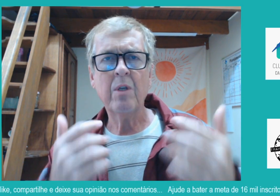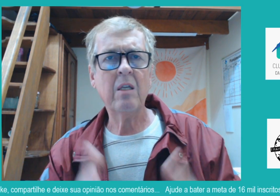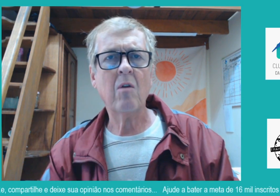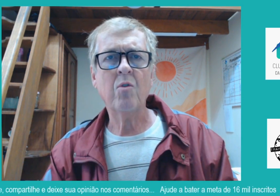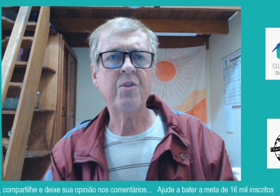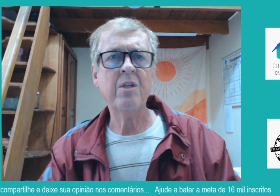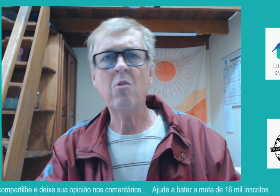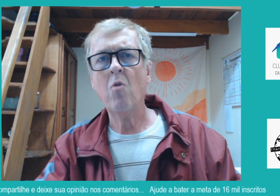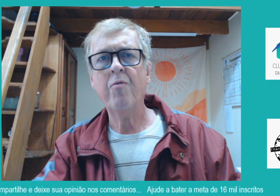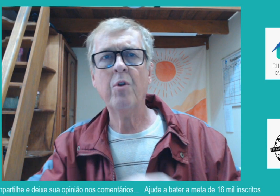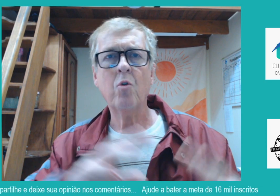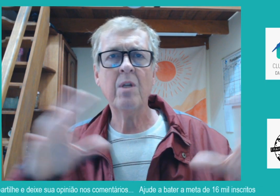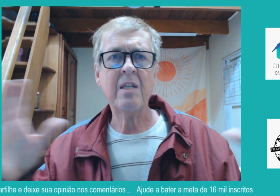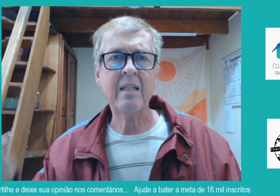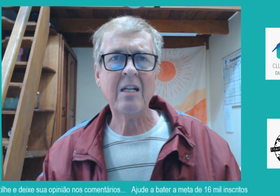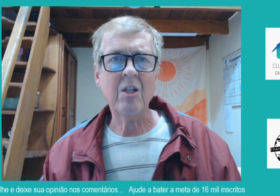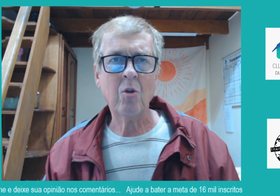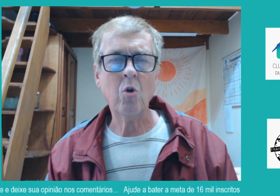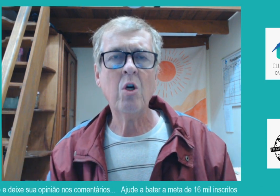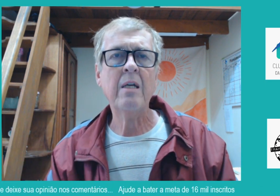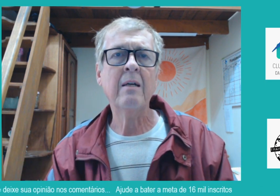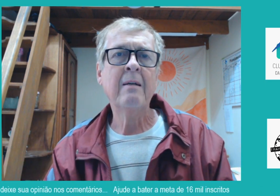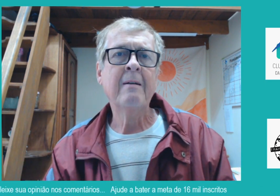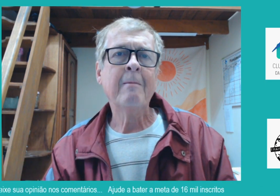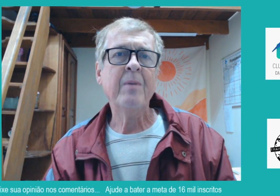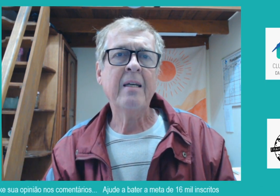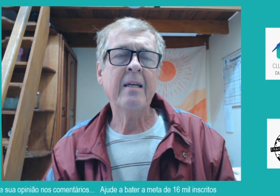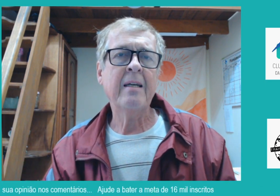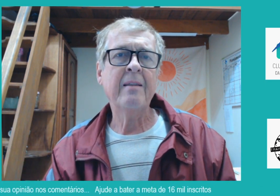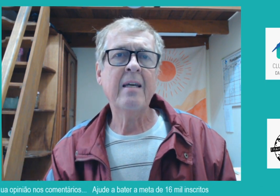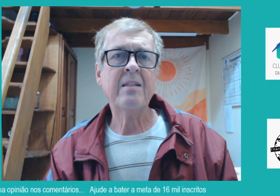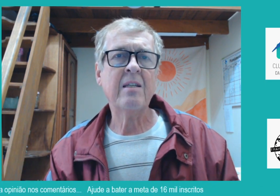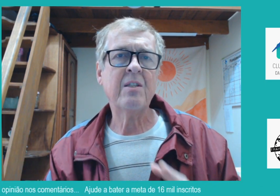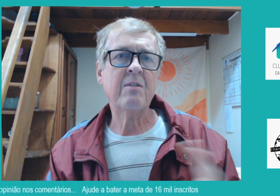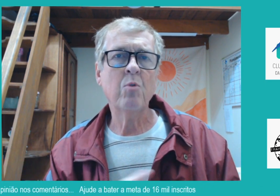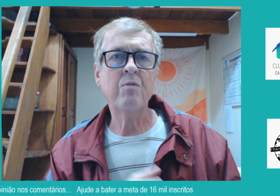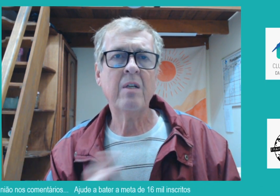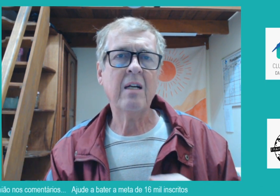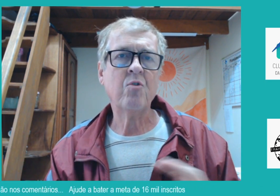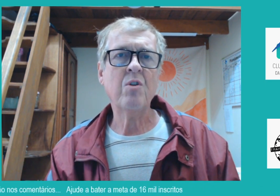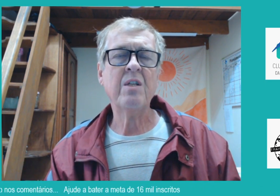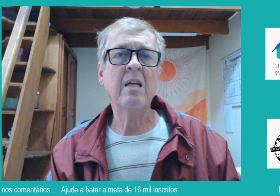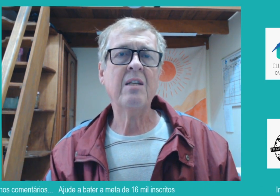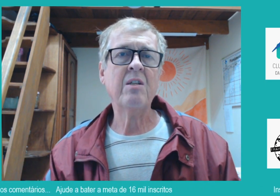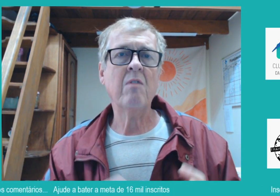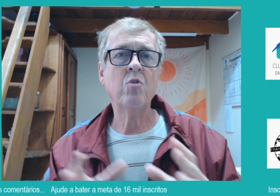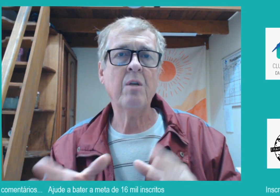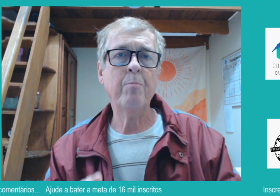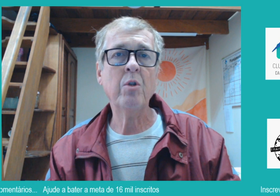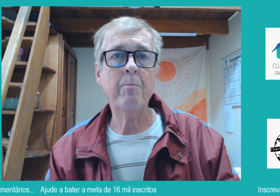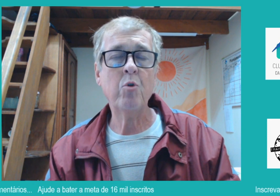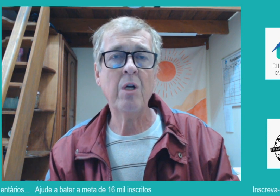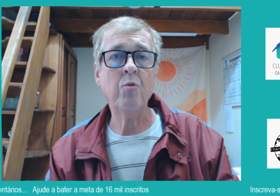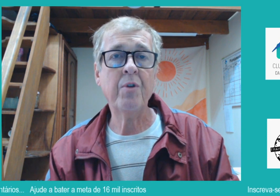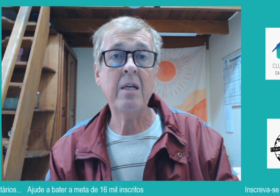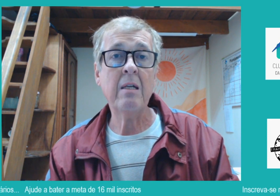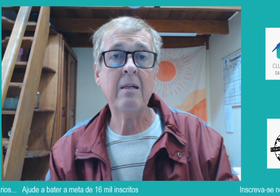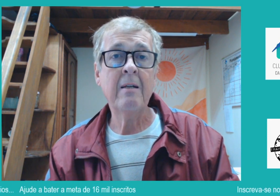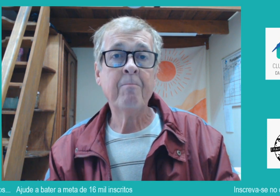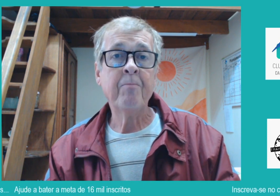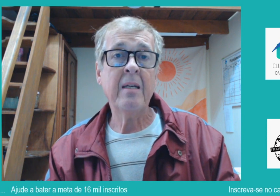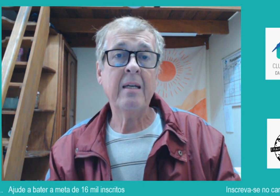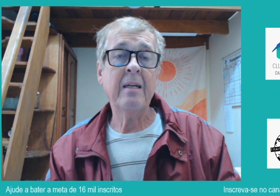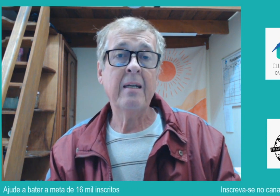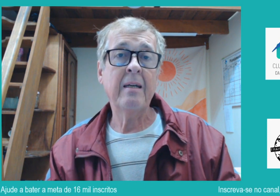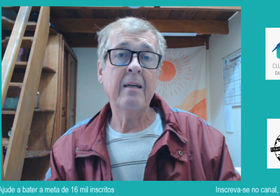o que que aconteceu qual foi toda essa trajetória e dessas modificações em relação a você poder puxar